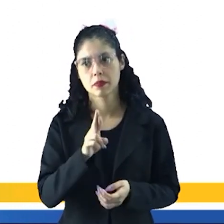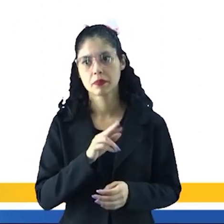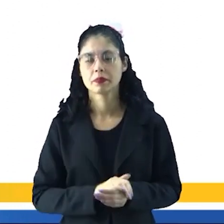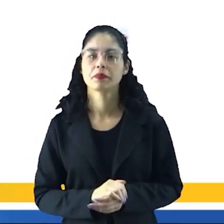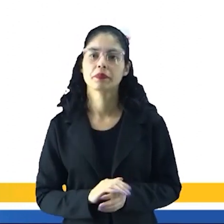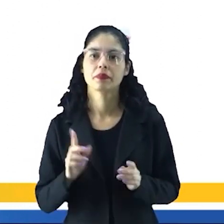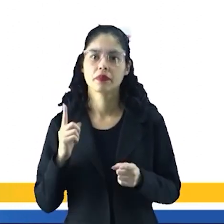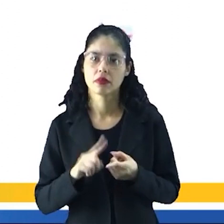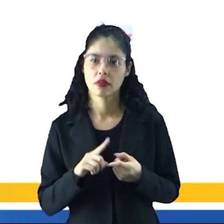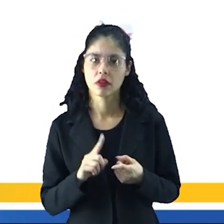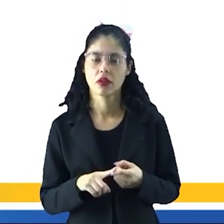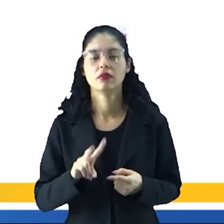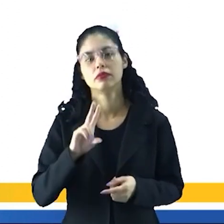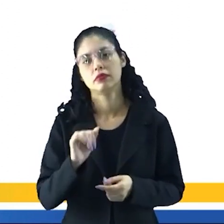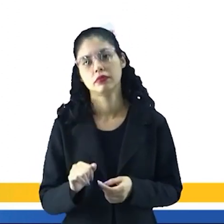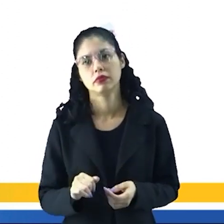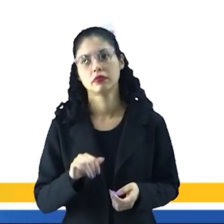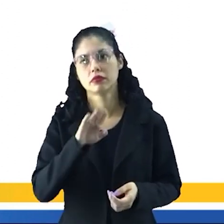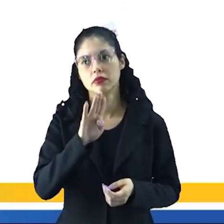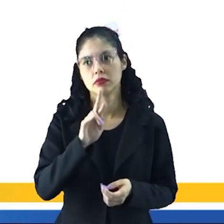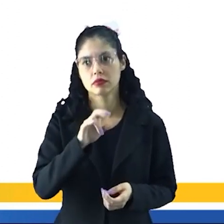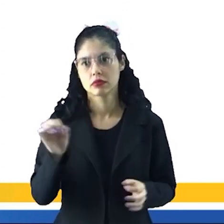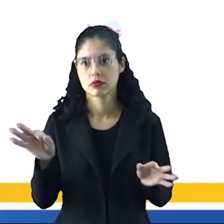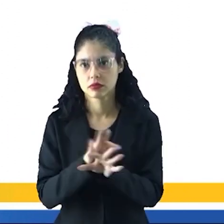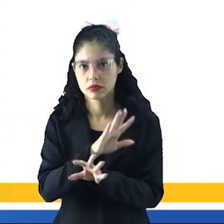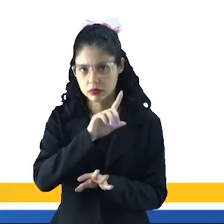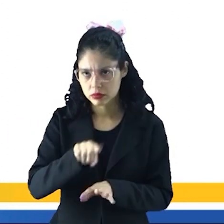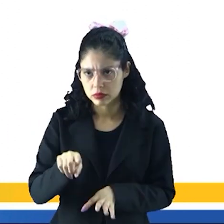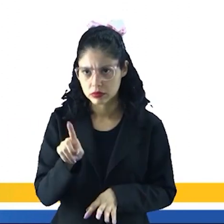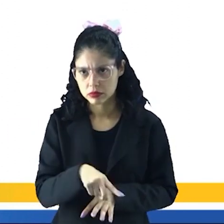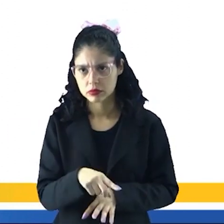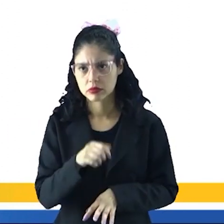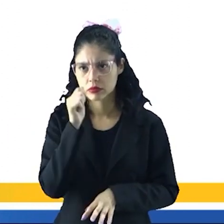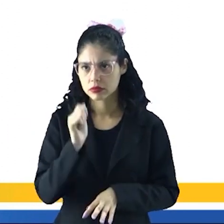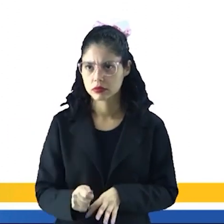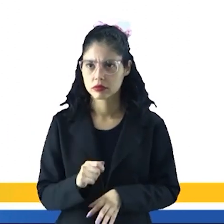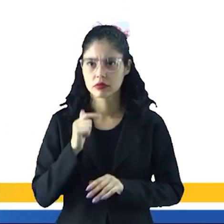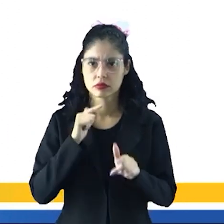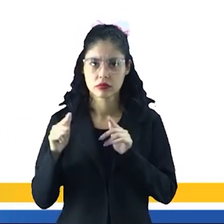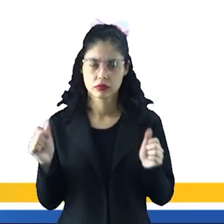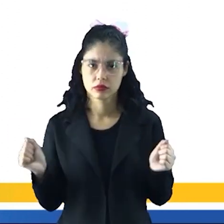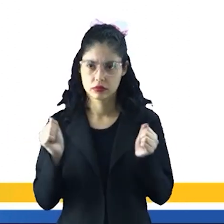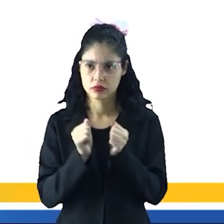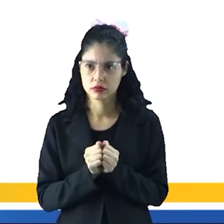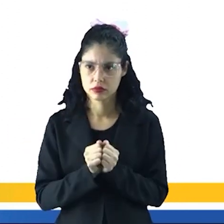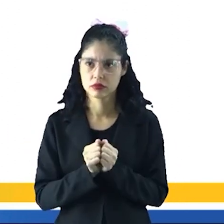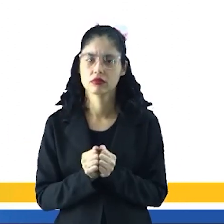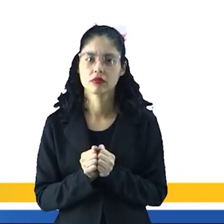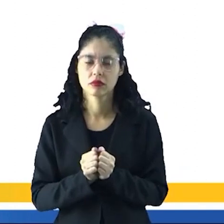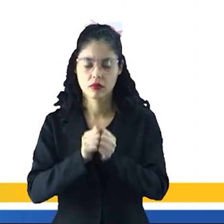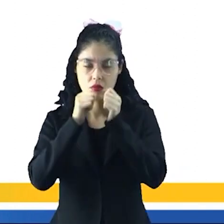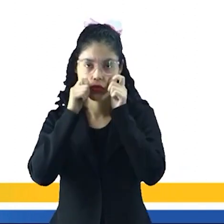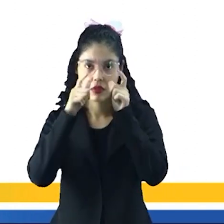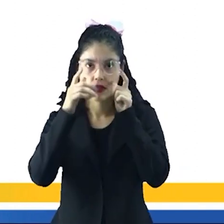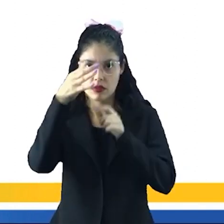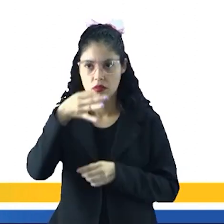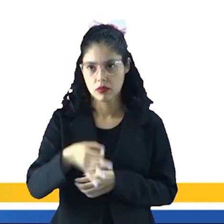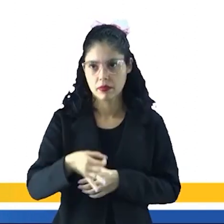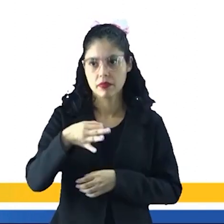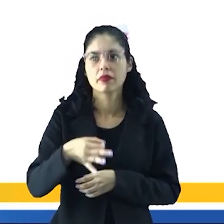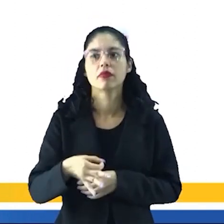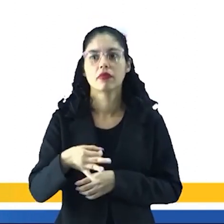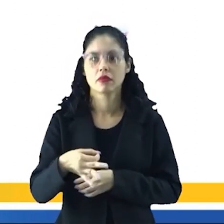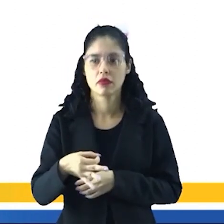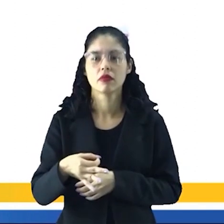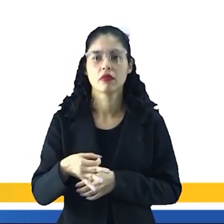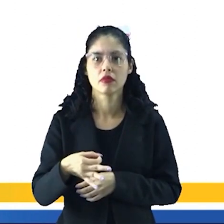correta, justamente porque ele vai burlar a ditadura e o trabalho dele em conjunto te dá a nítida certeza